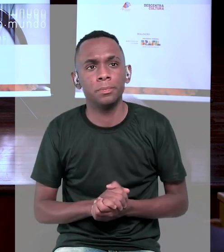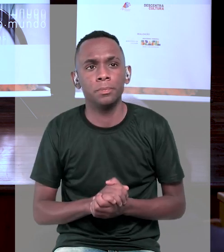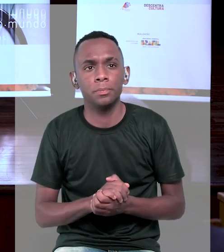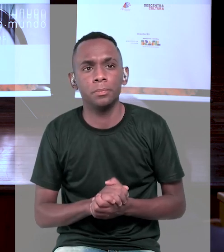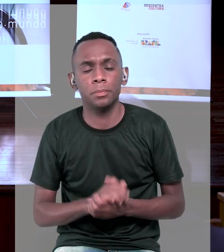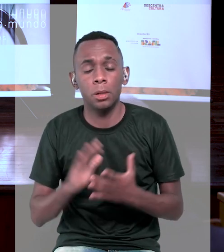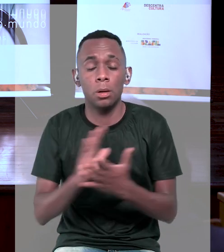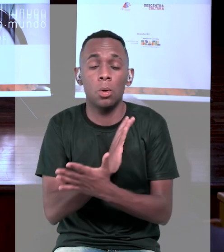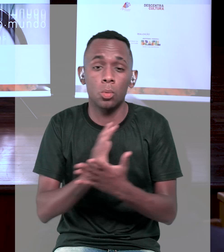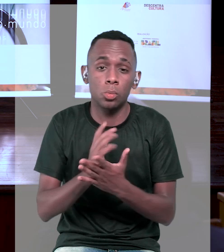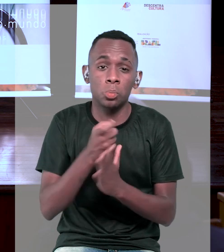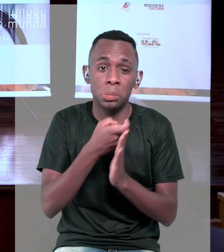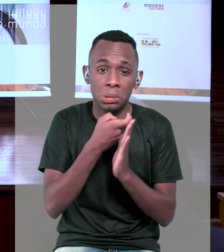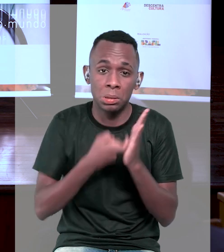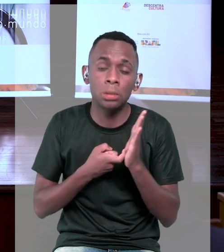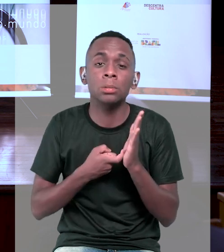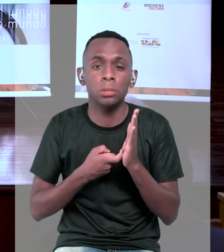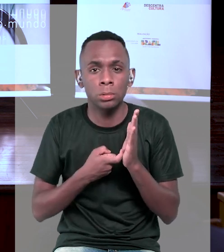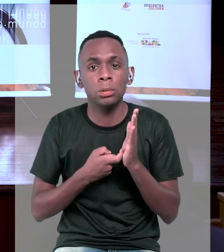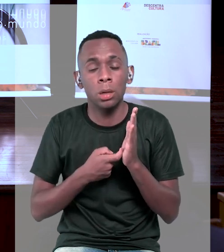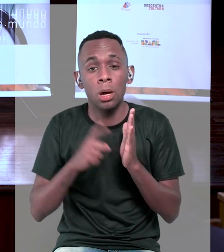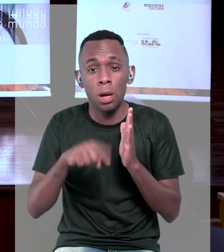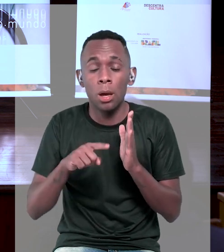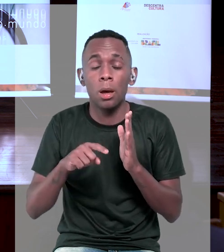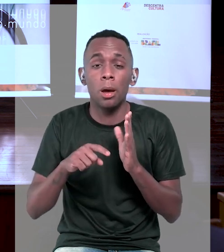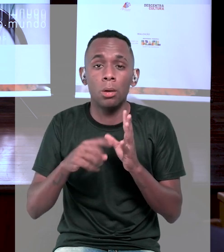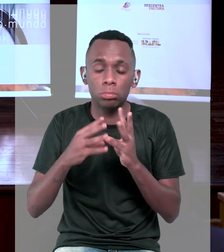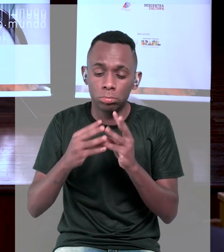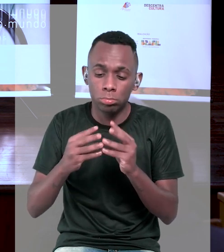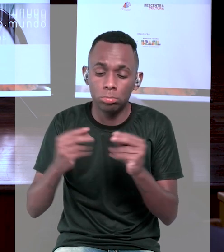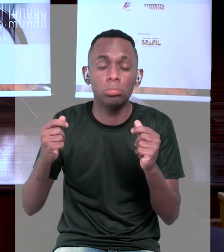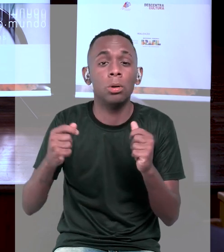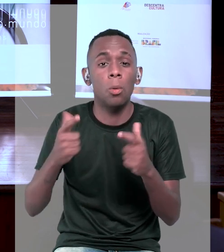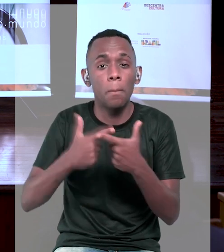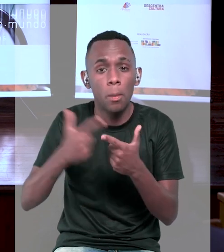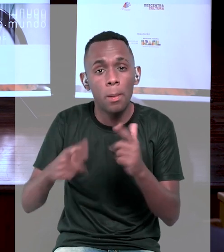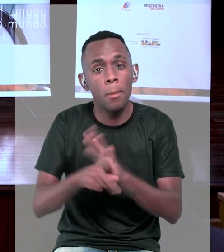alguns textos. A crise do espírito.